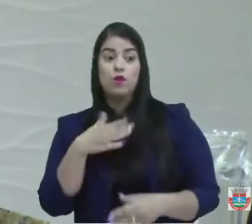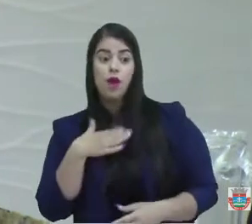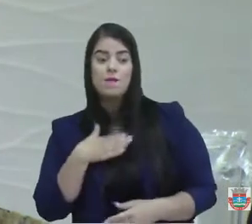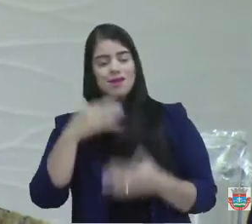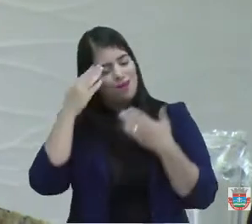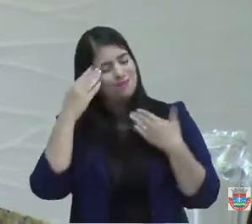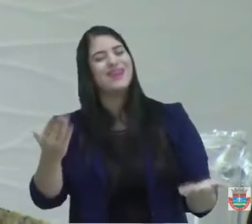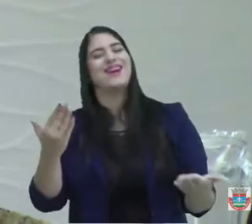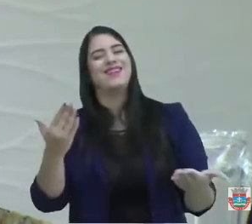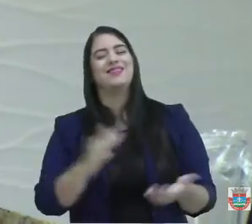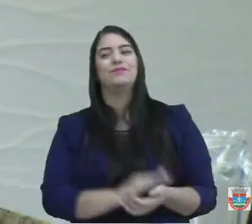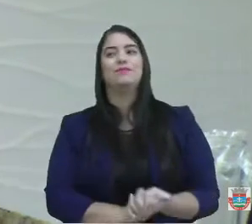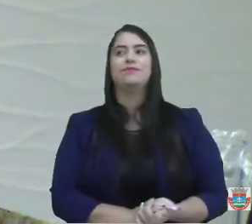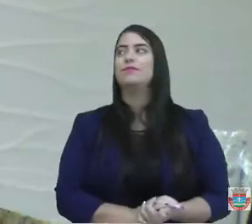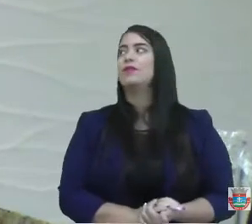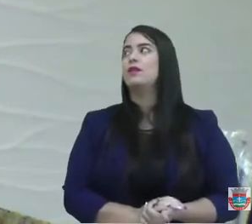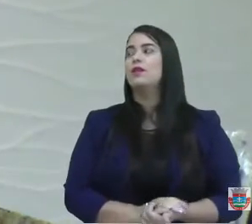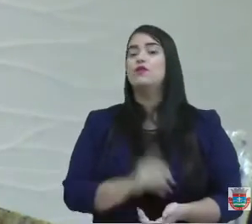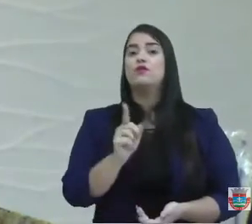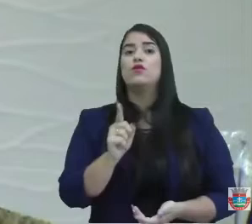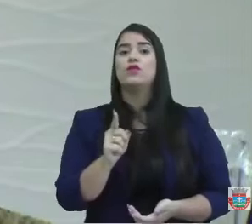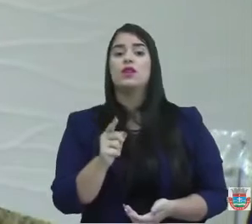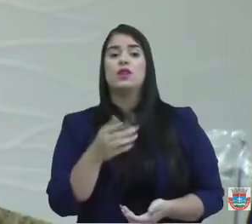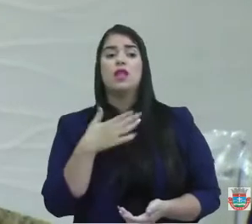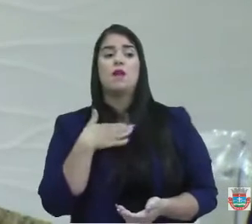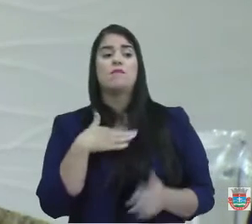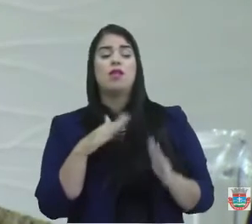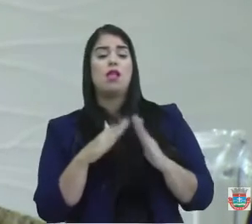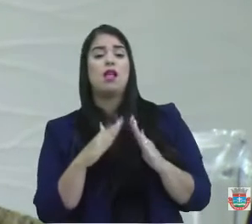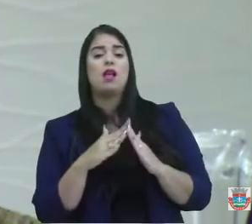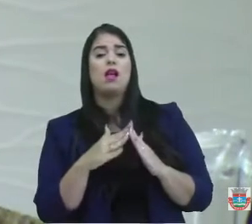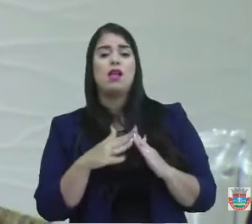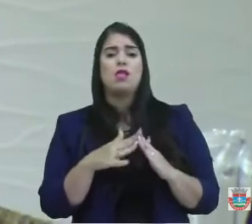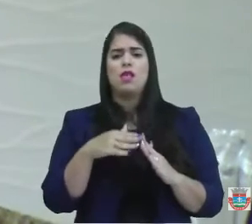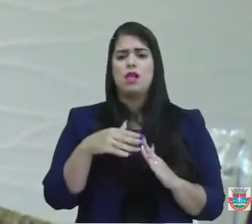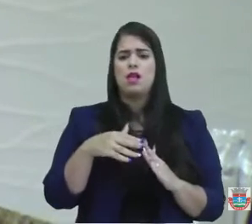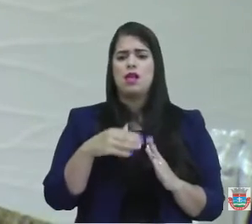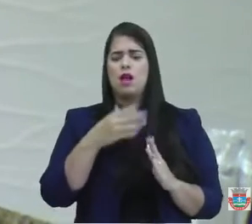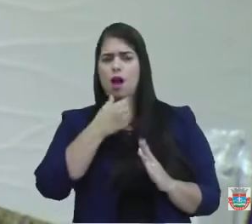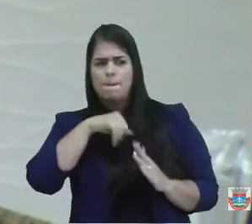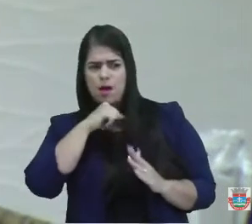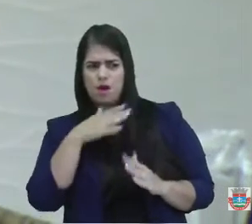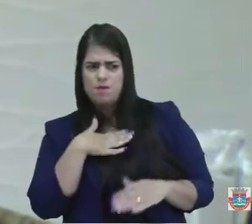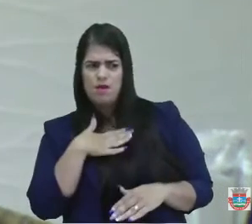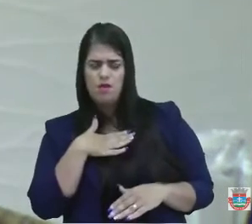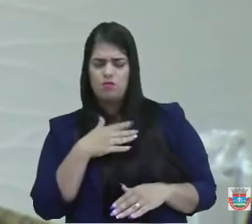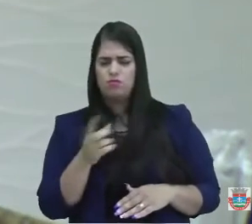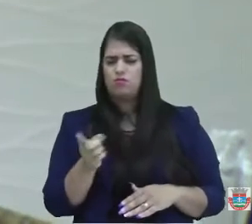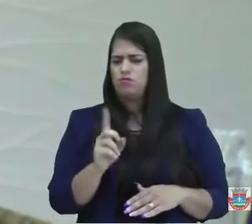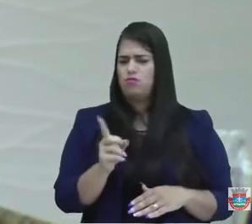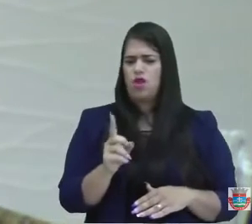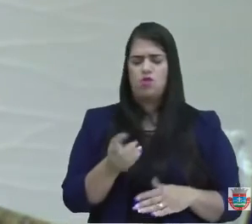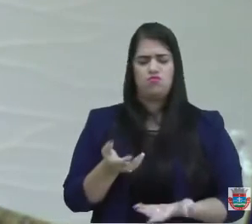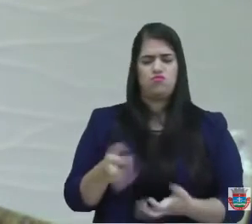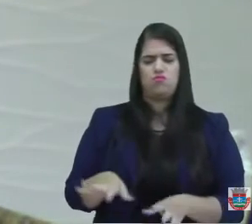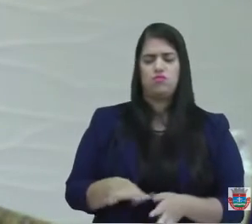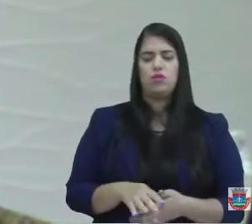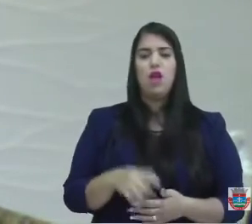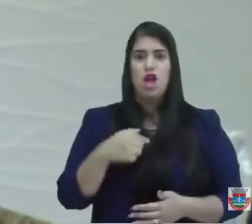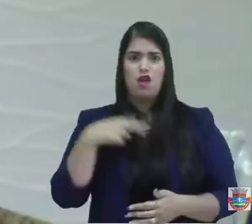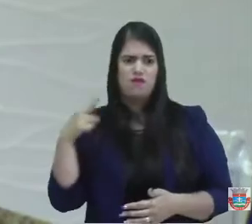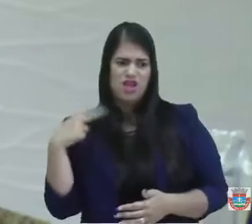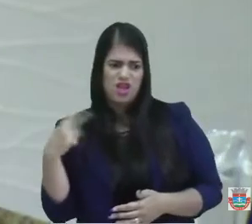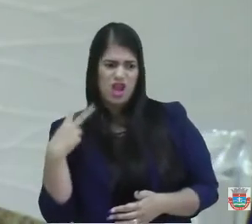fica orientado, viu? Que você não é pai meu, não. E não é porque eu sou um vereador que eu vou aguentar desaforo de macho, não. Viu? Aguento,